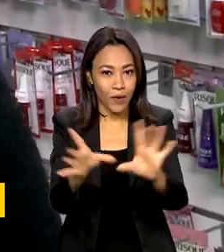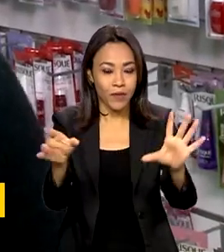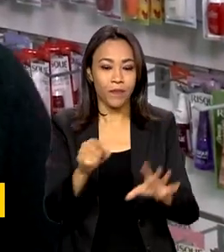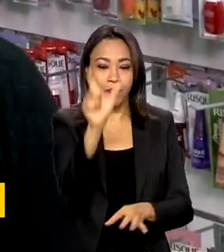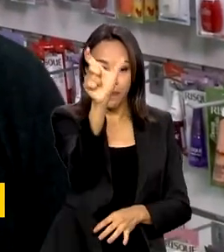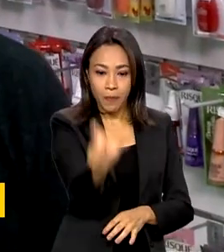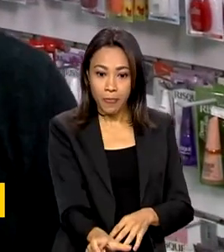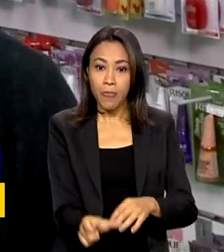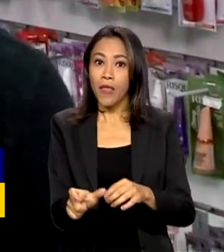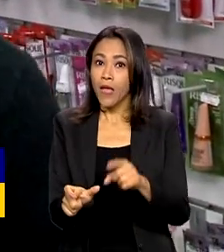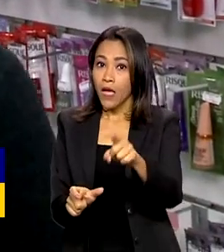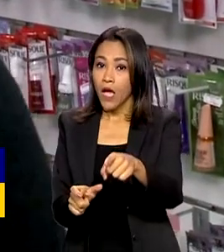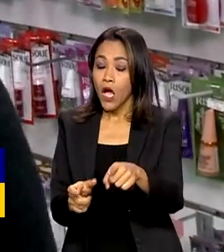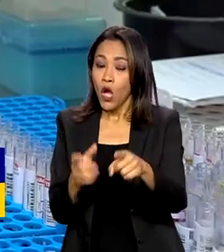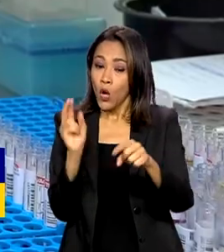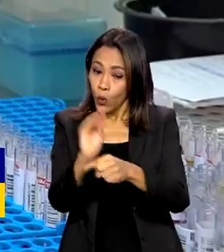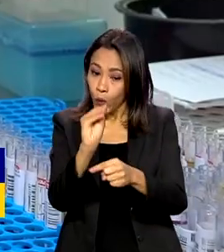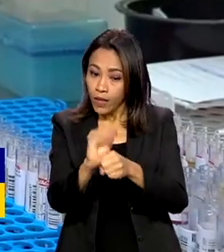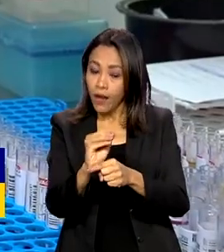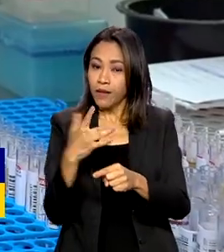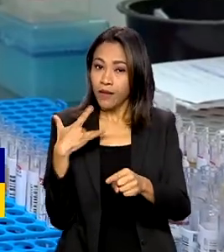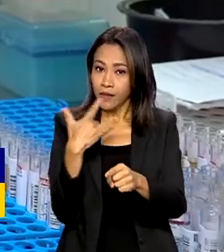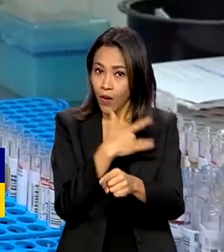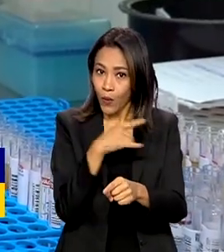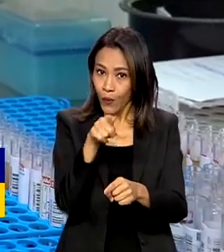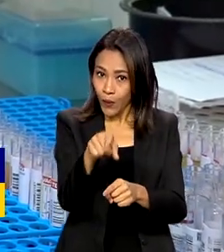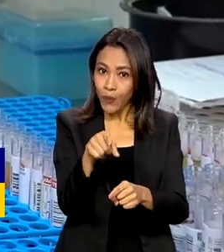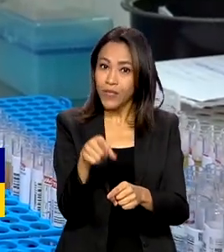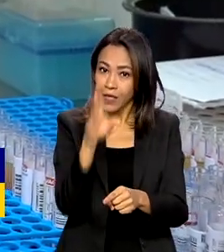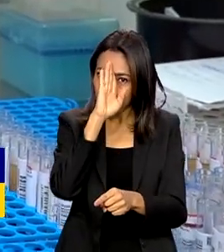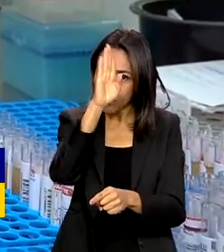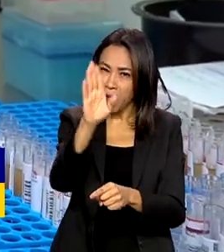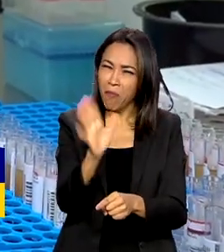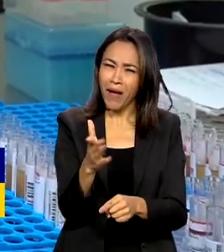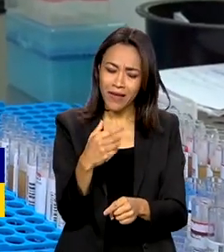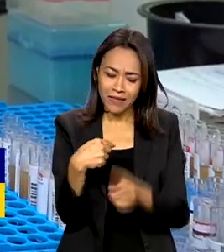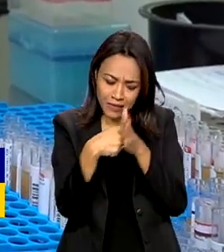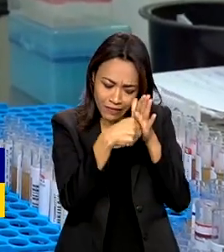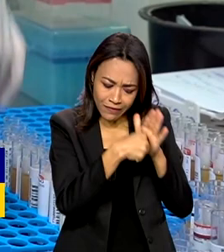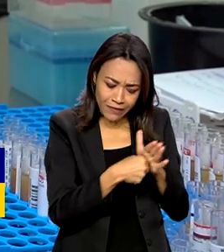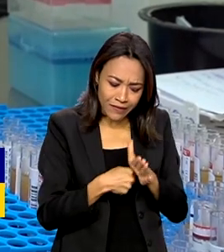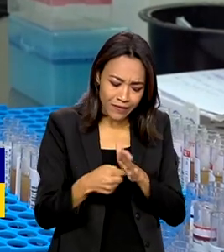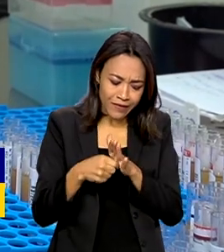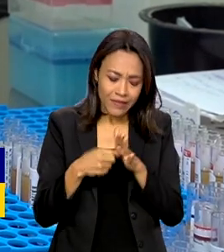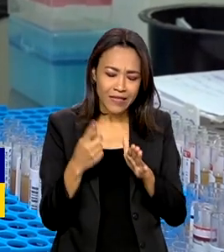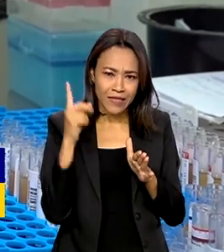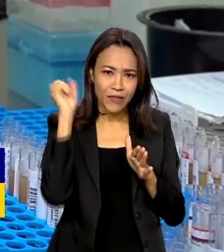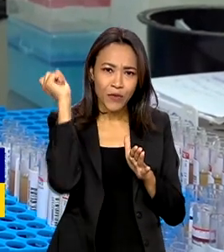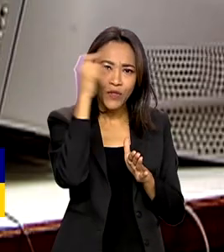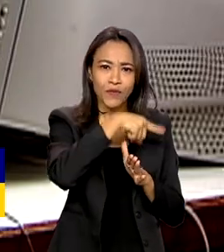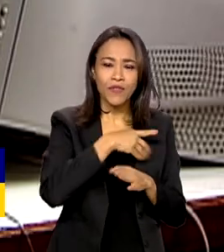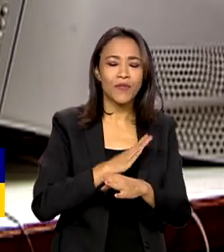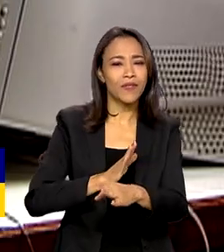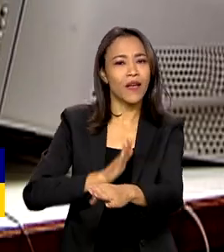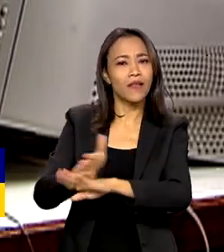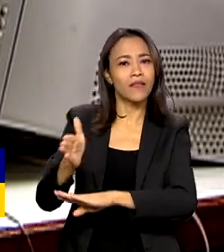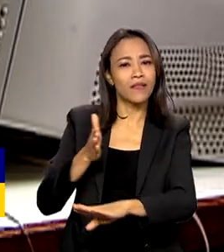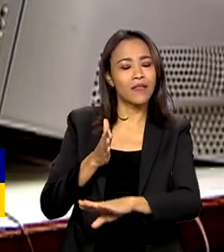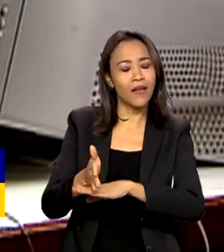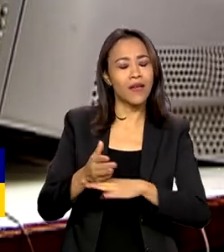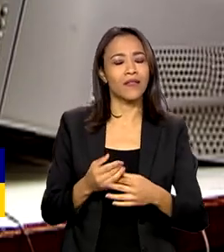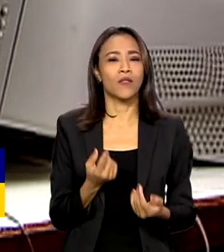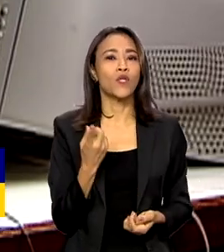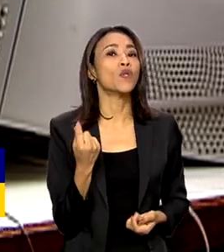prioridade para o Pedro mas na hora de fazer exames e checar se está tudo bem a dificuldade de acesso e o valor